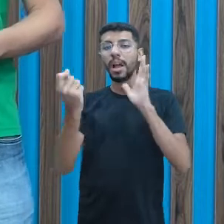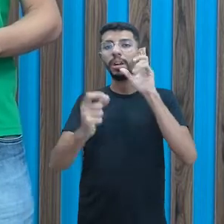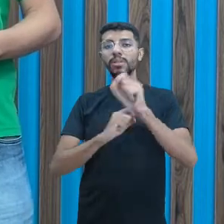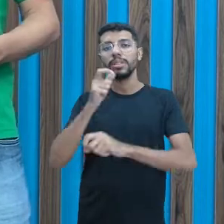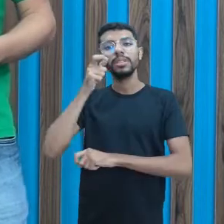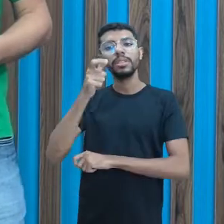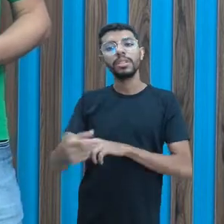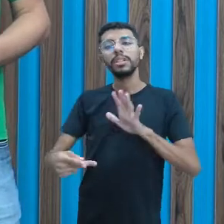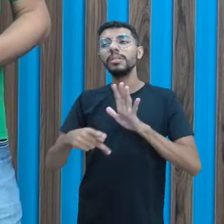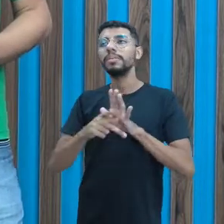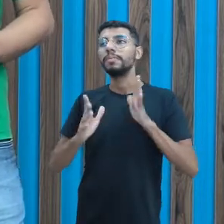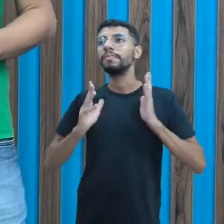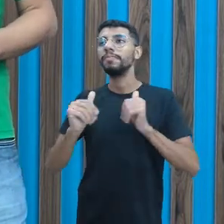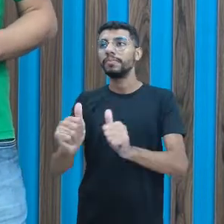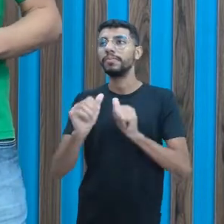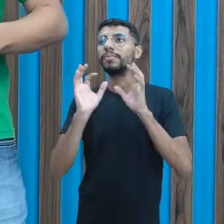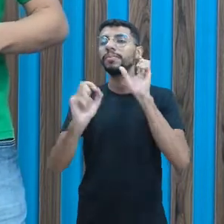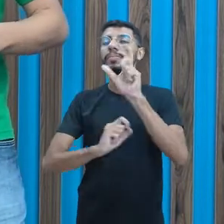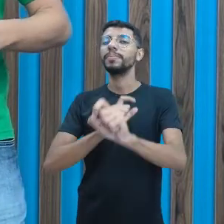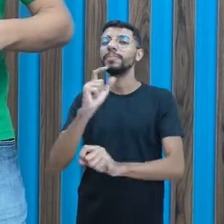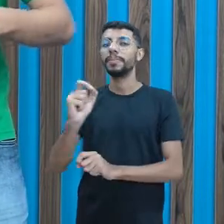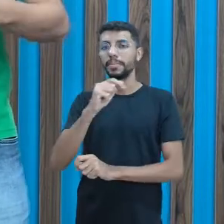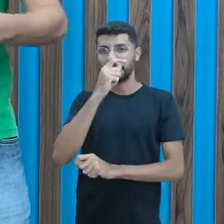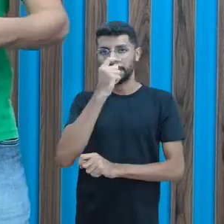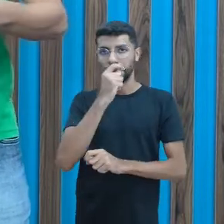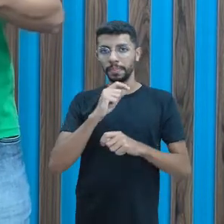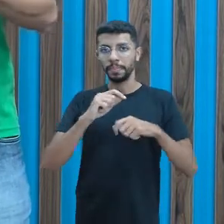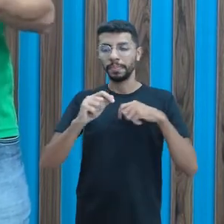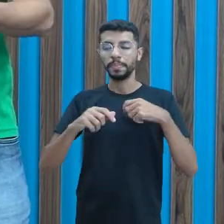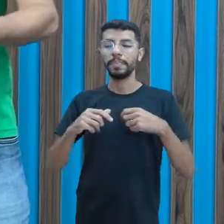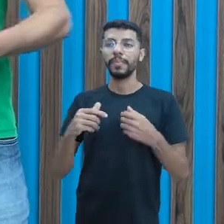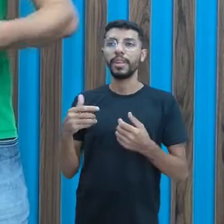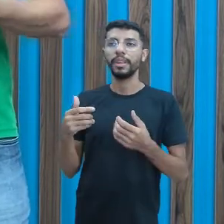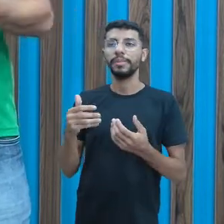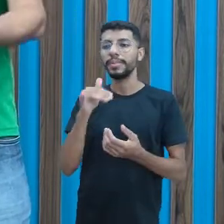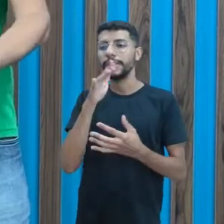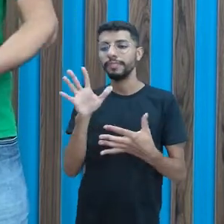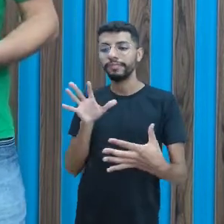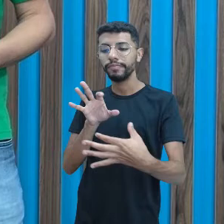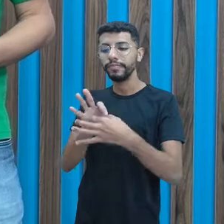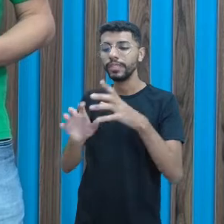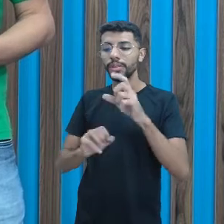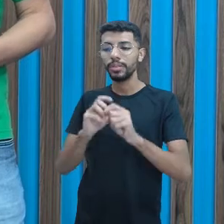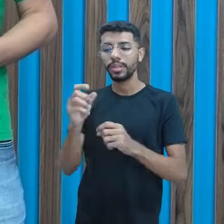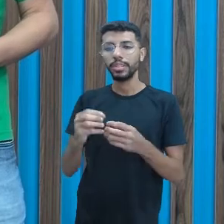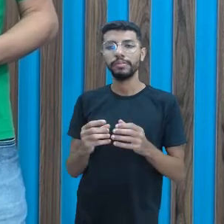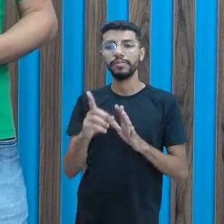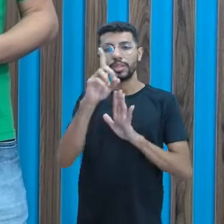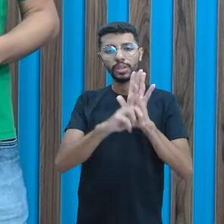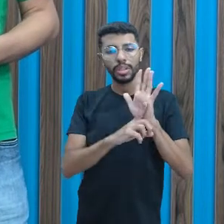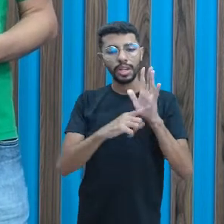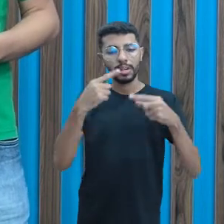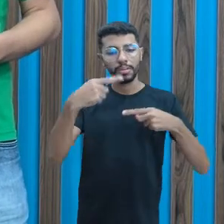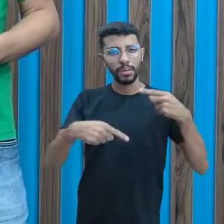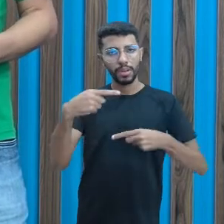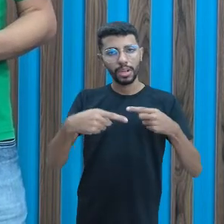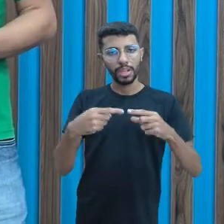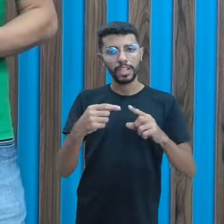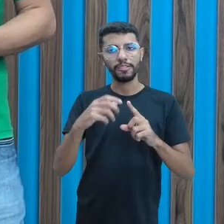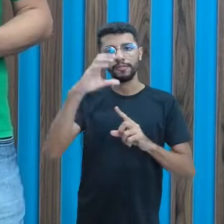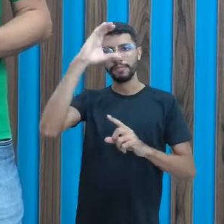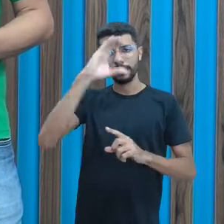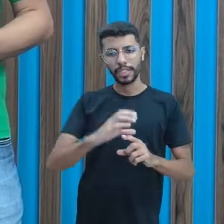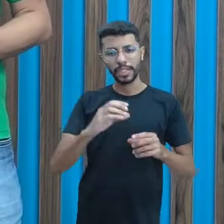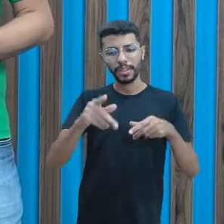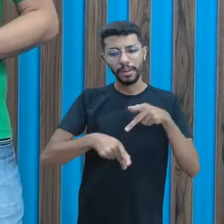né, ou como um ato que encaminha para a devolução dos direitos políticos, dos direitos civis